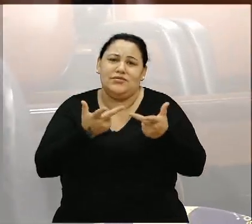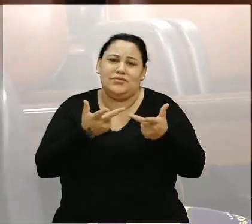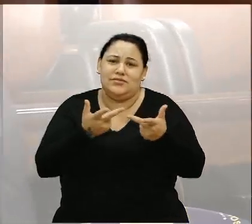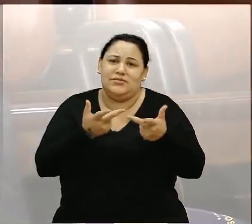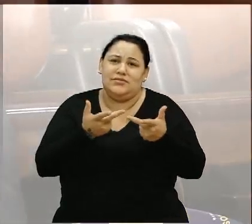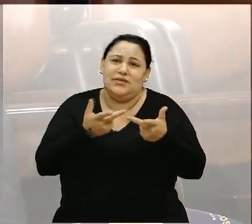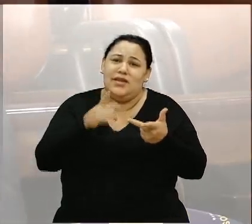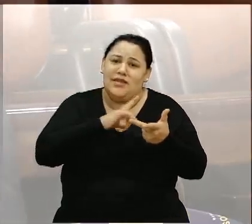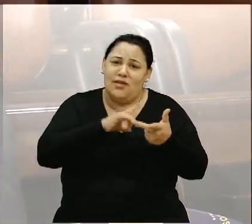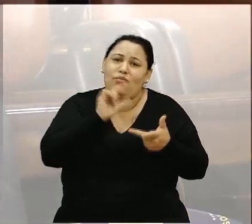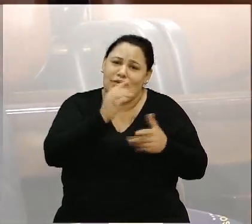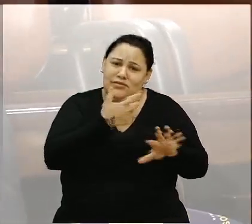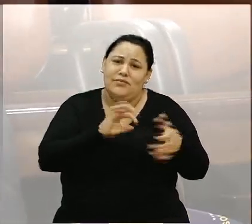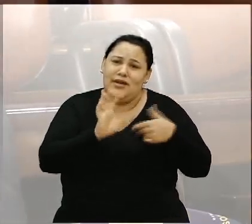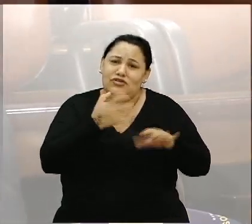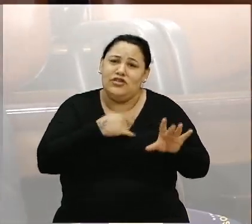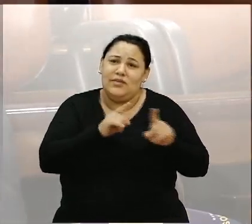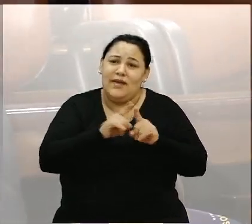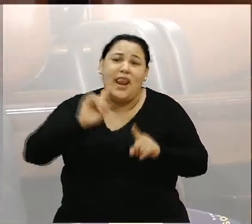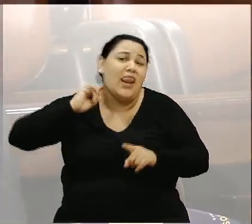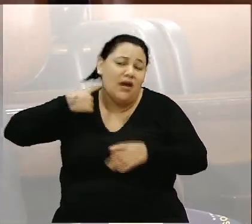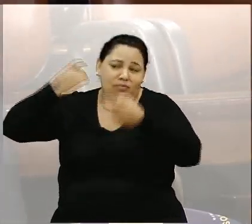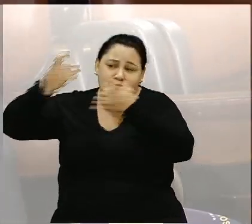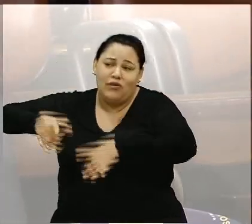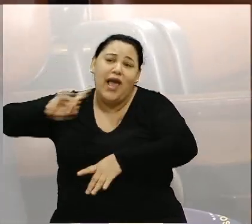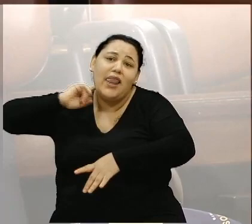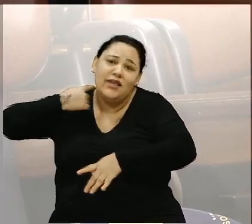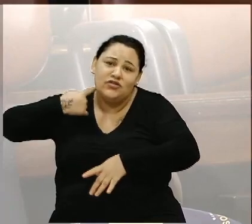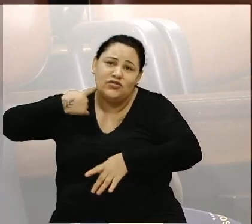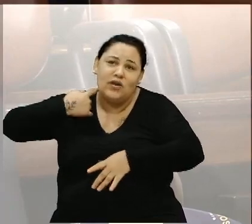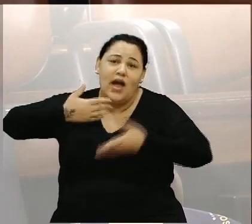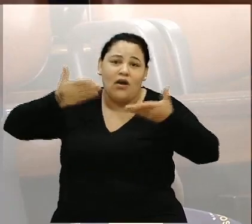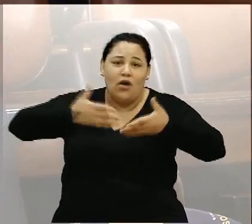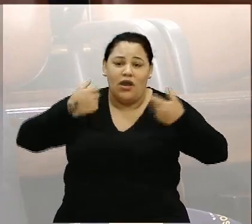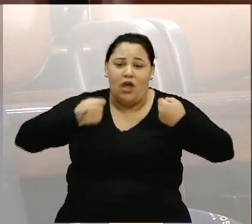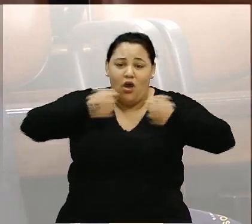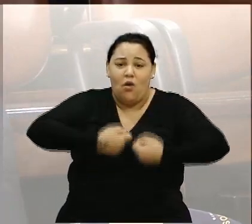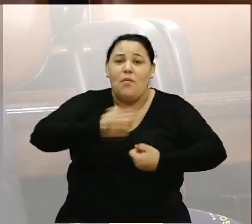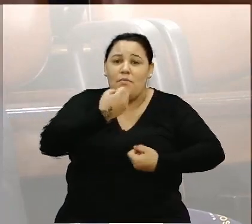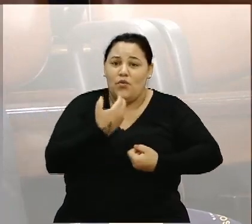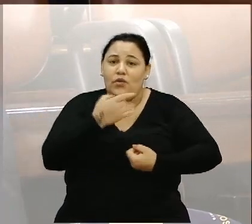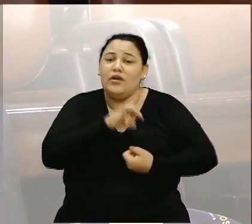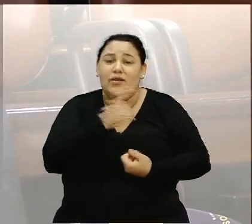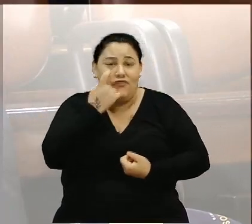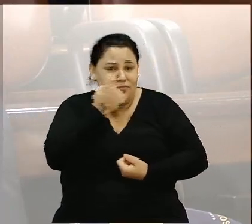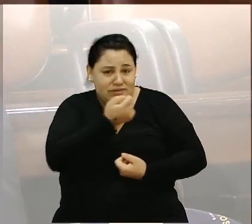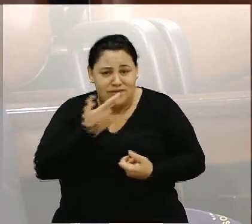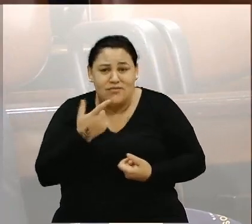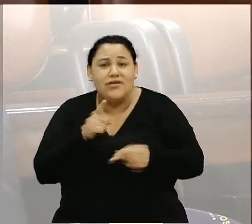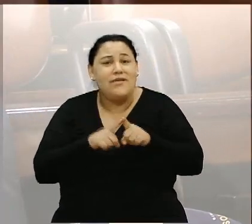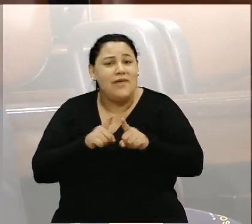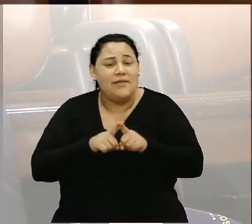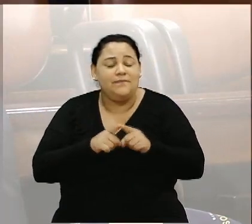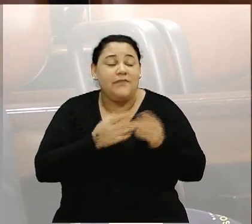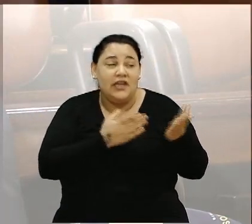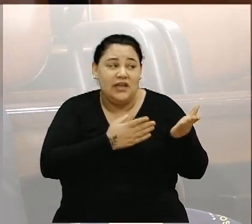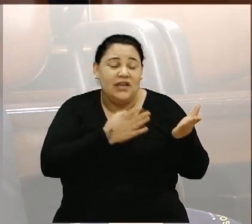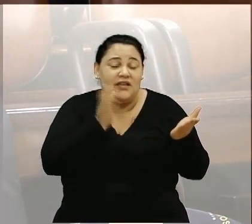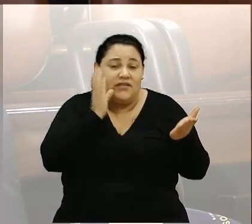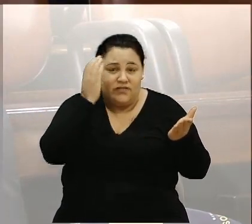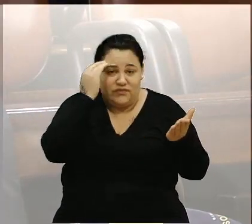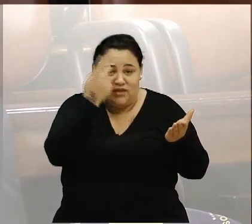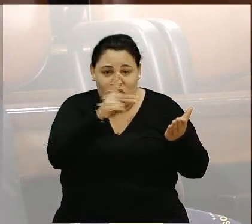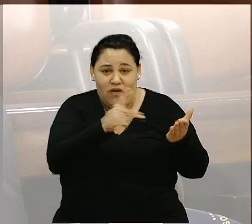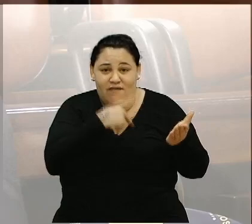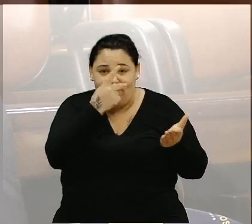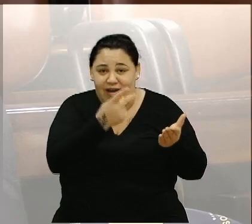pouco de empatia. Lixo, jogue no lixo. Agora, roupa boa, e eu tenho visto isso. E, vereador Felipe, a sua fala